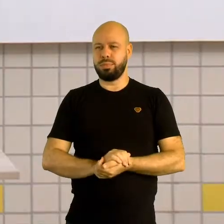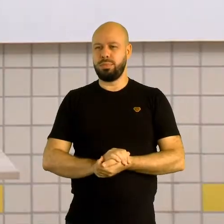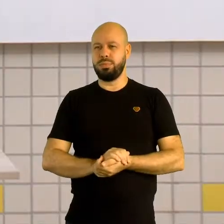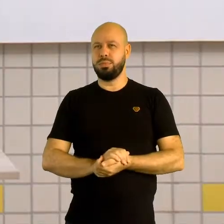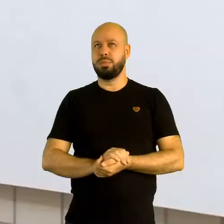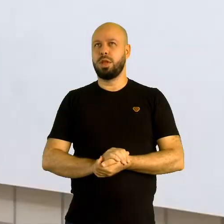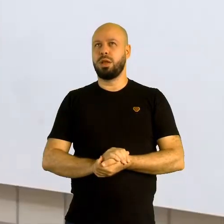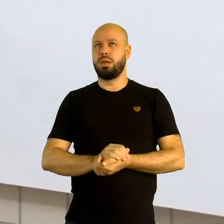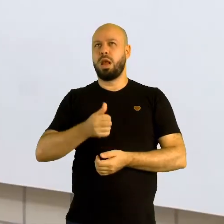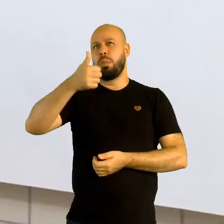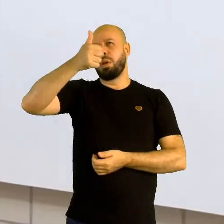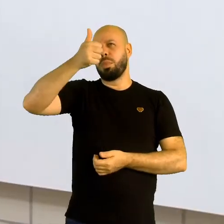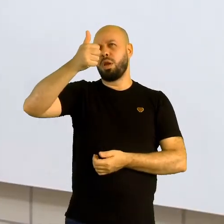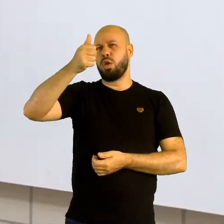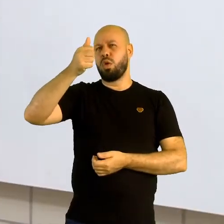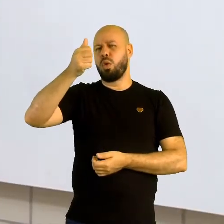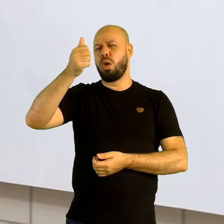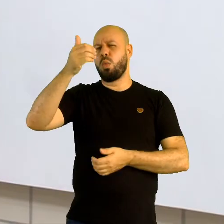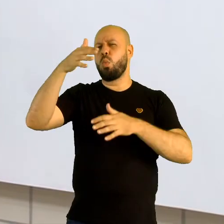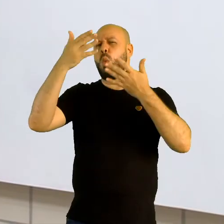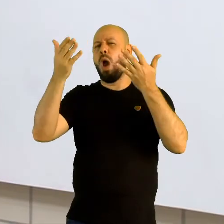Alright?